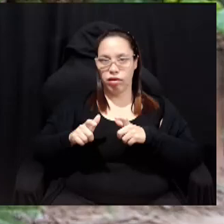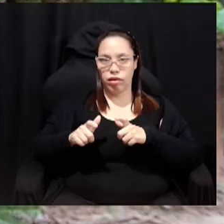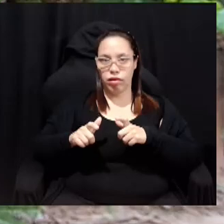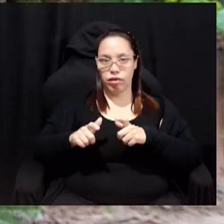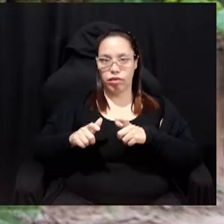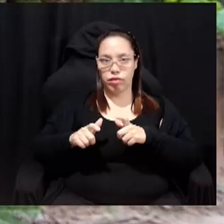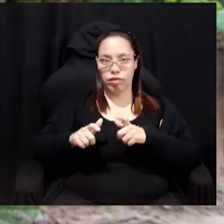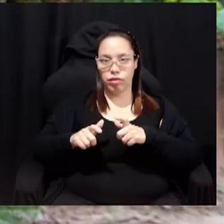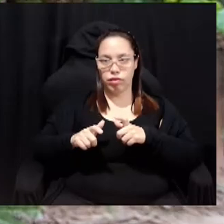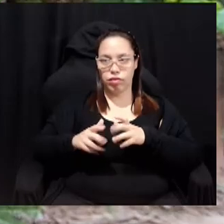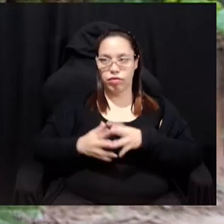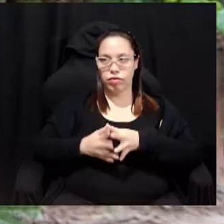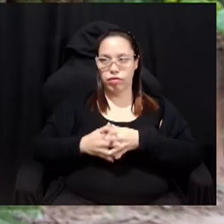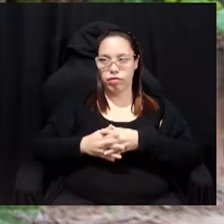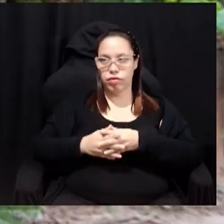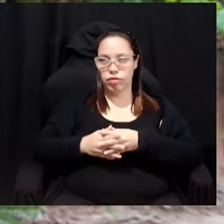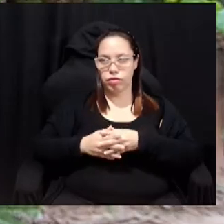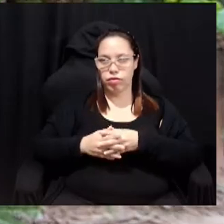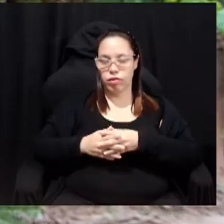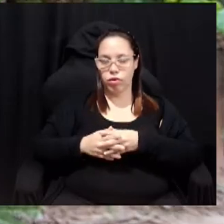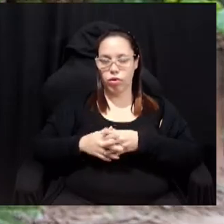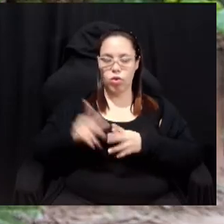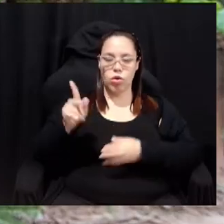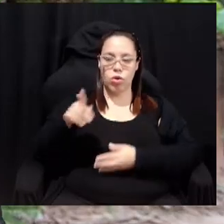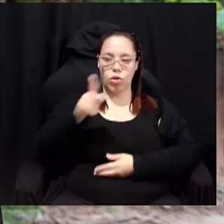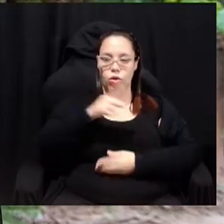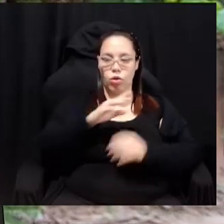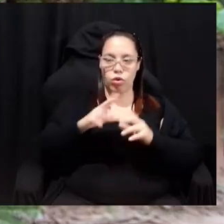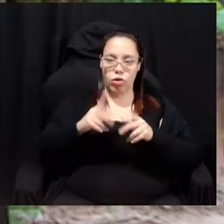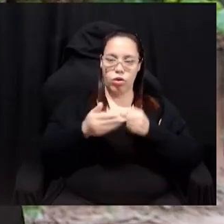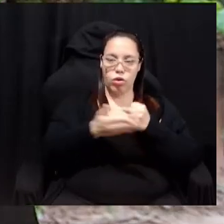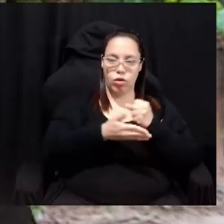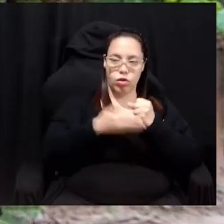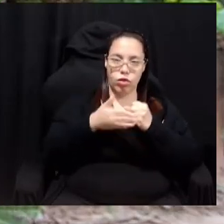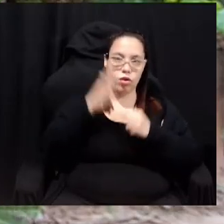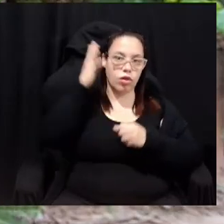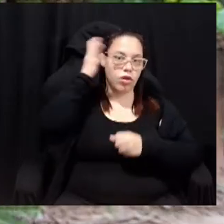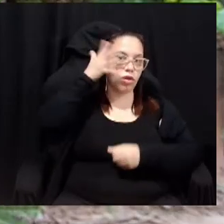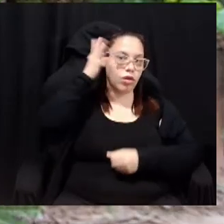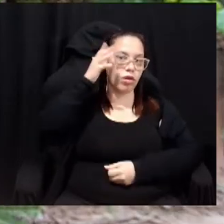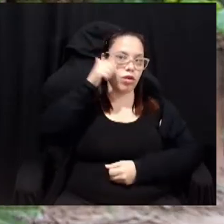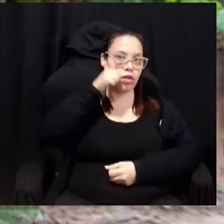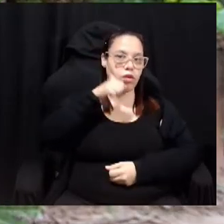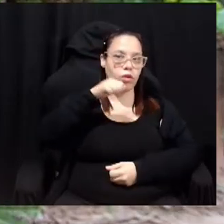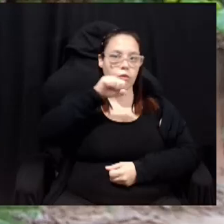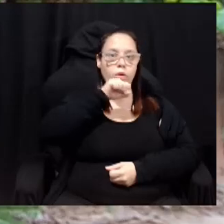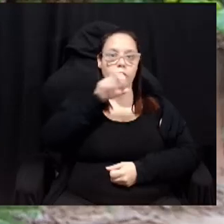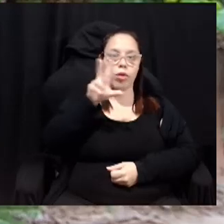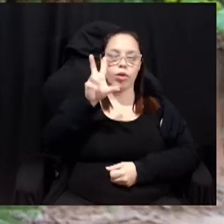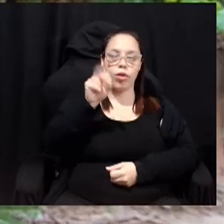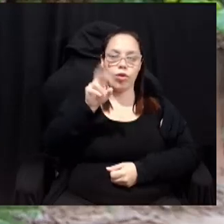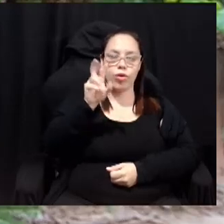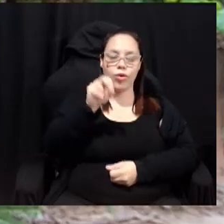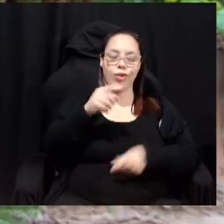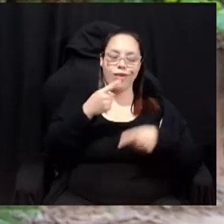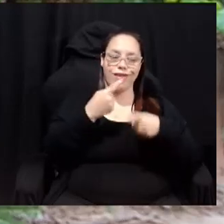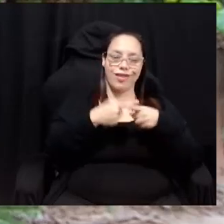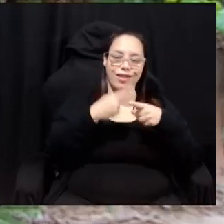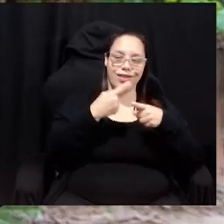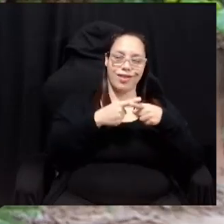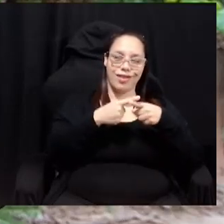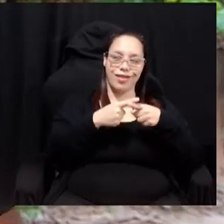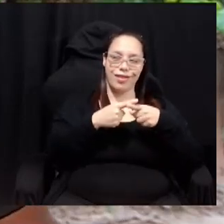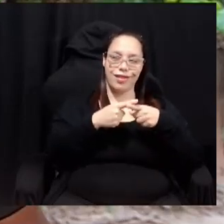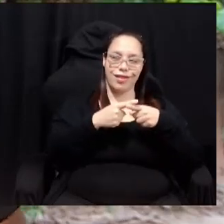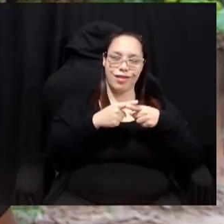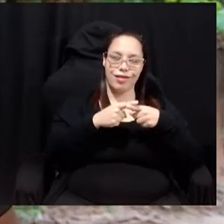E o maior professor de toda a base dessa palestra foi mamãe e vovó, né? Porque além de não